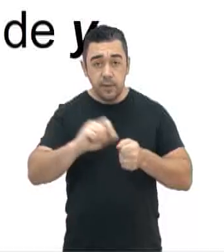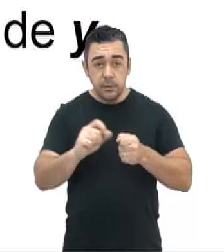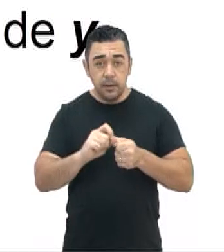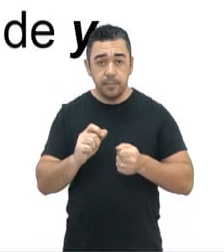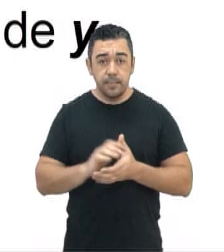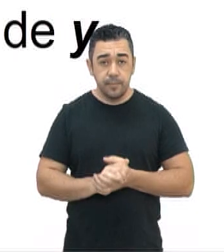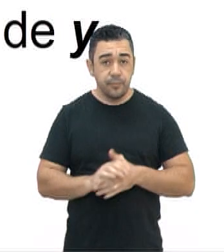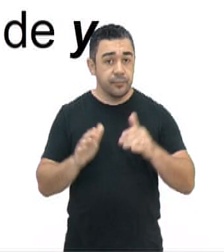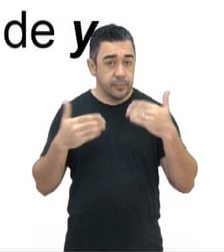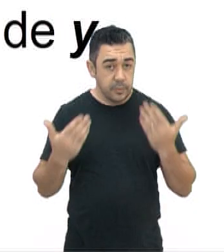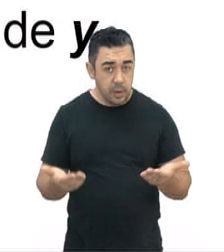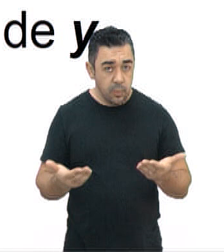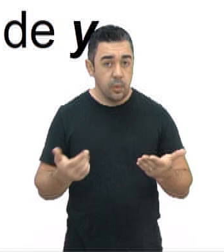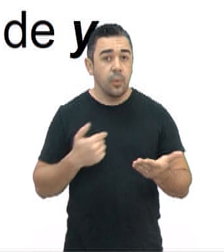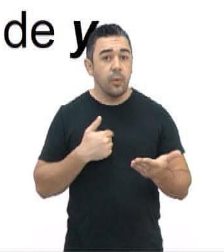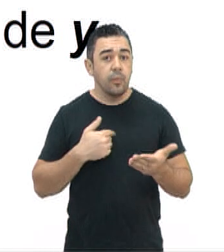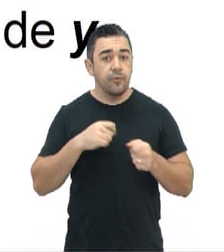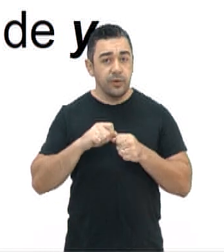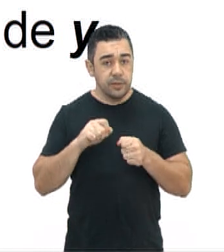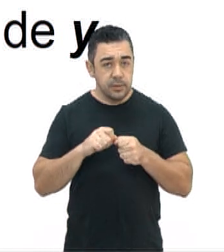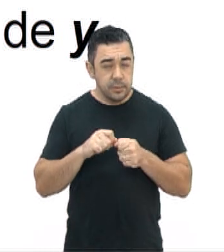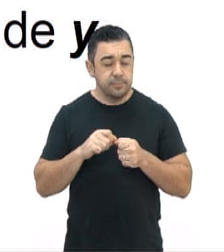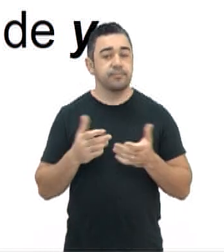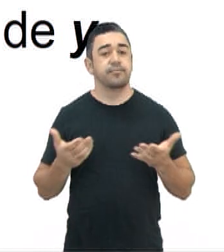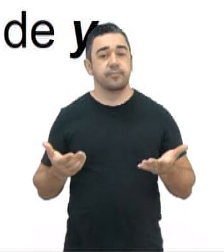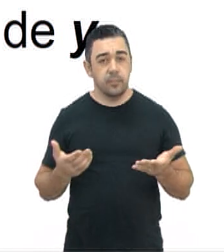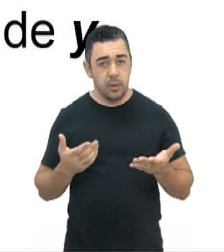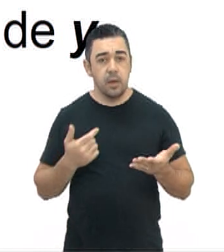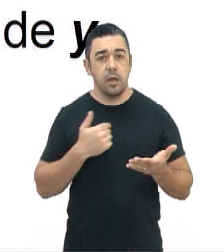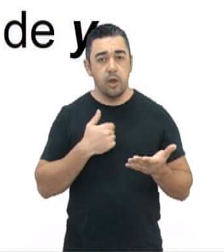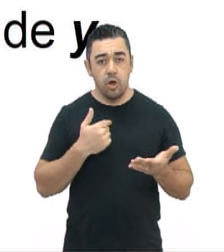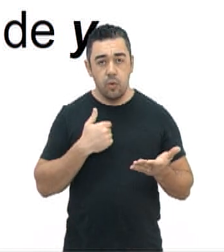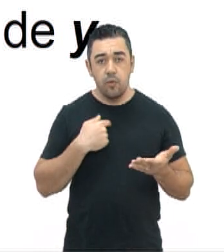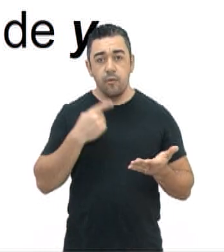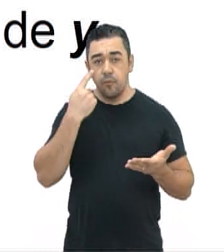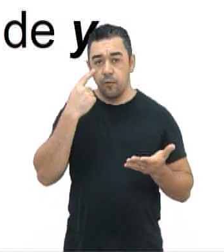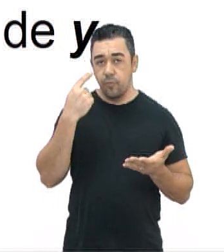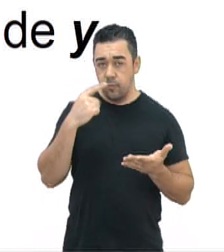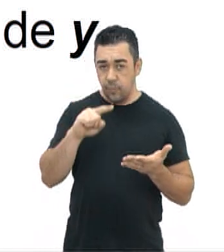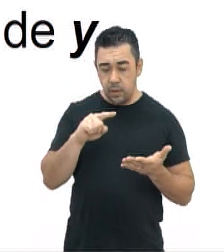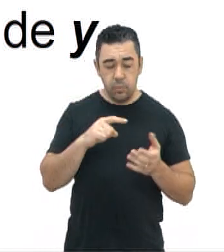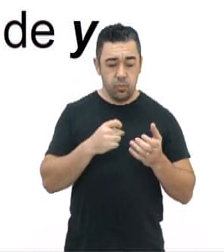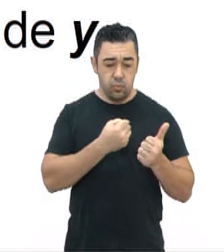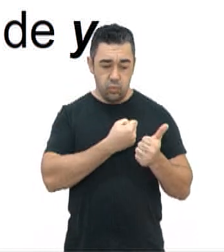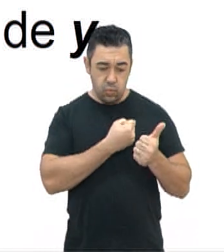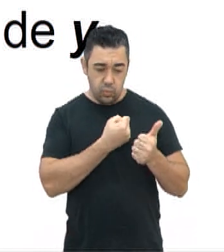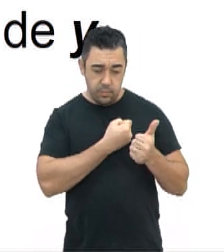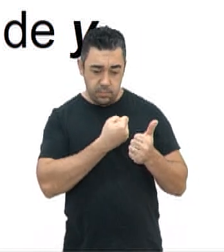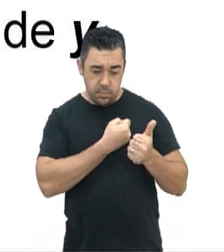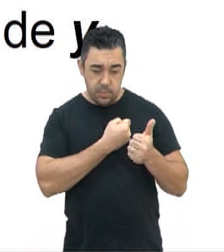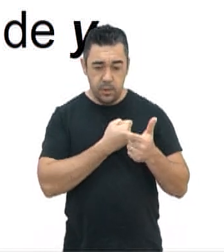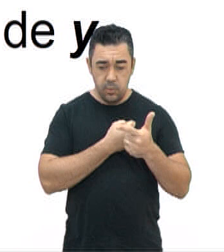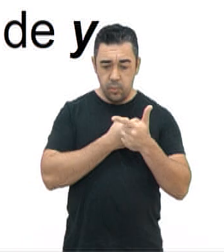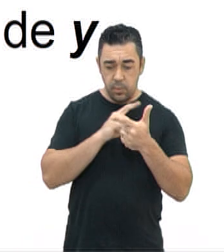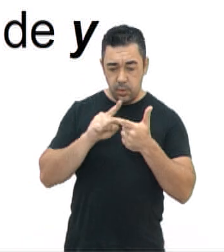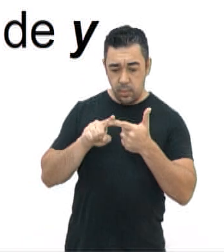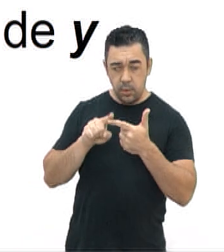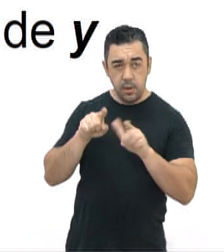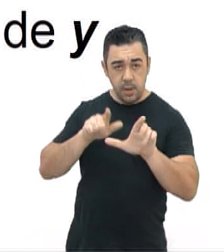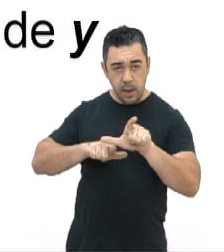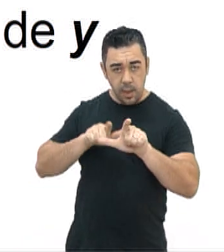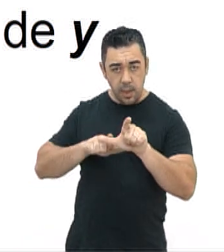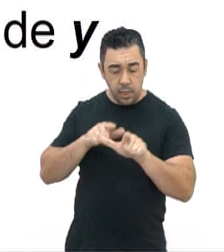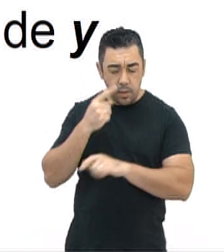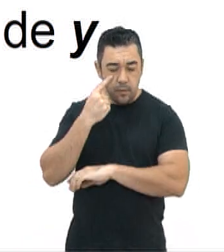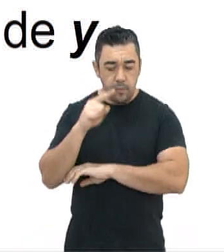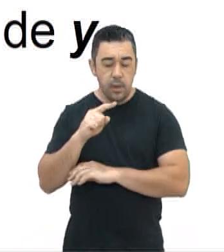resolverem. Então, o que eu vou fazer? Eu vou pegar e vou olhar a parte numérica e a parte literal. Se o exercício